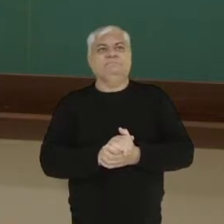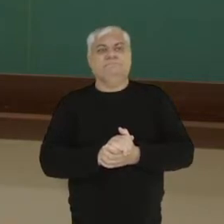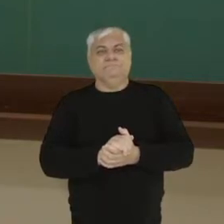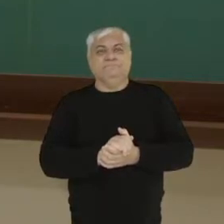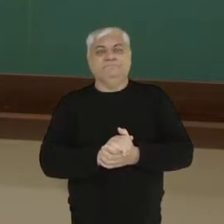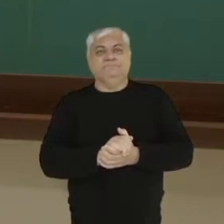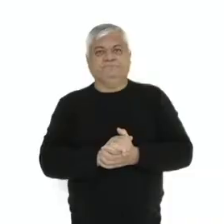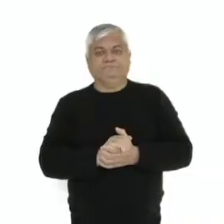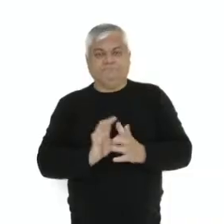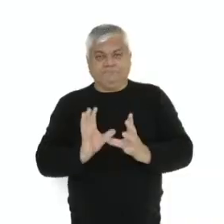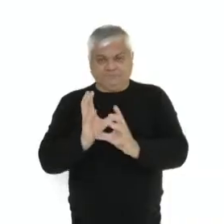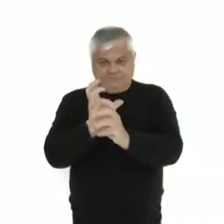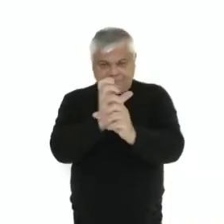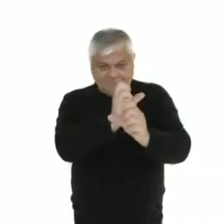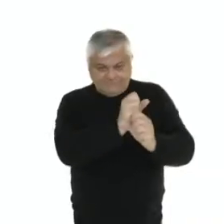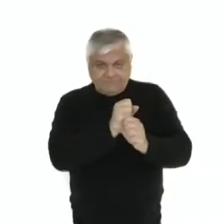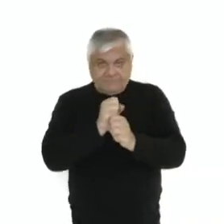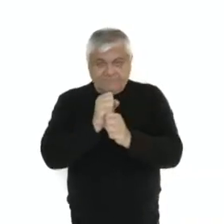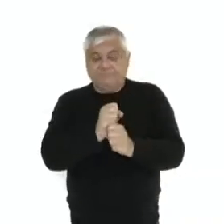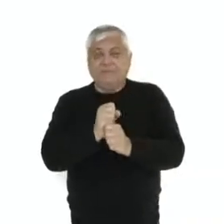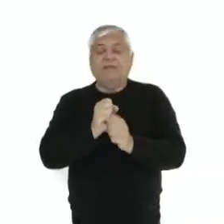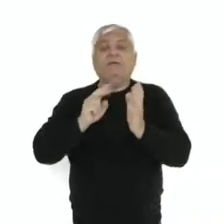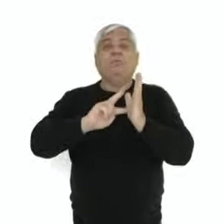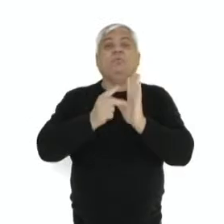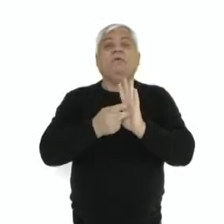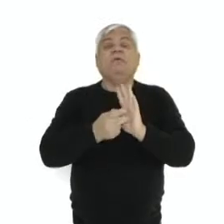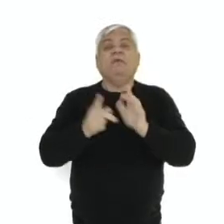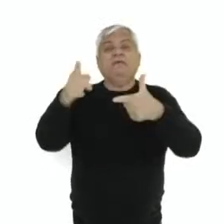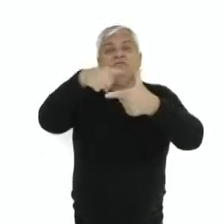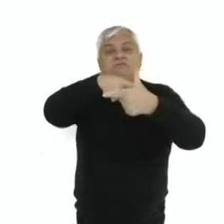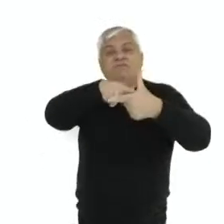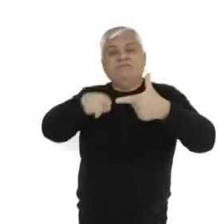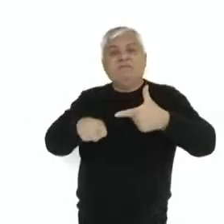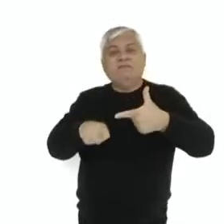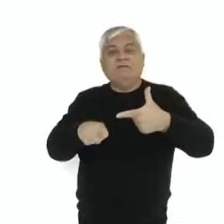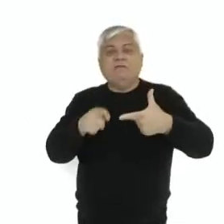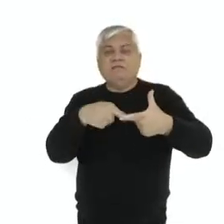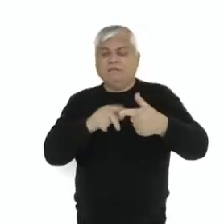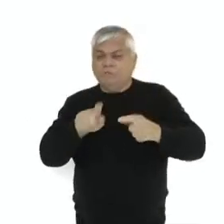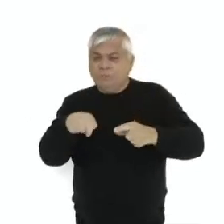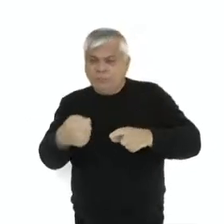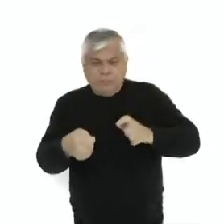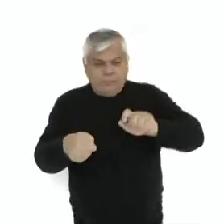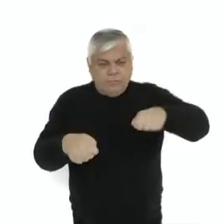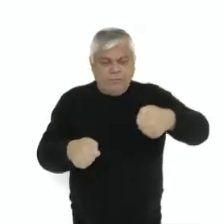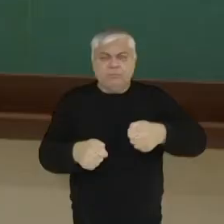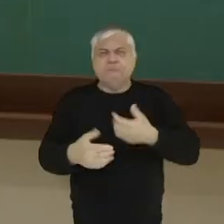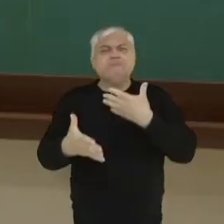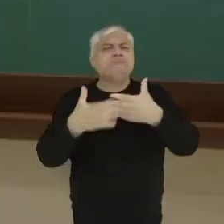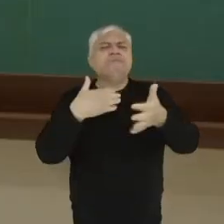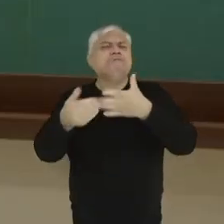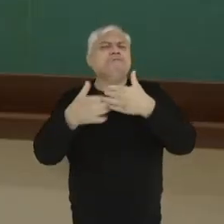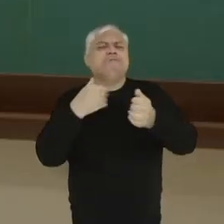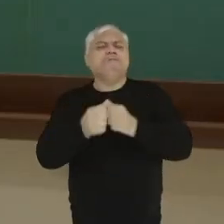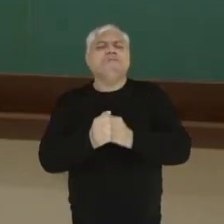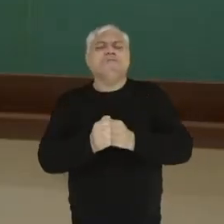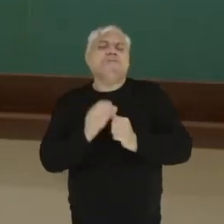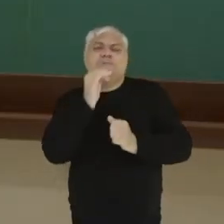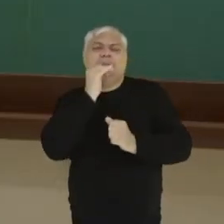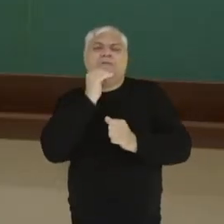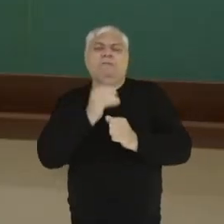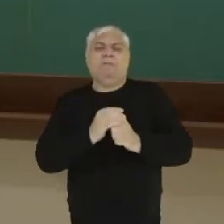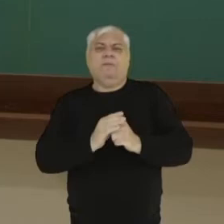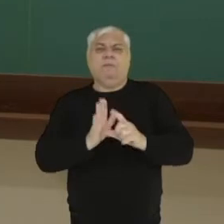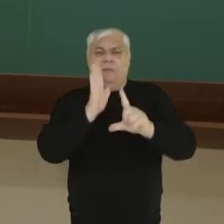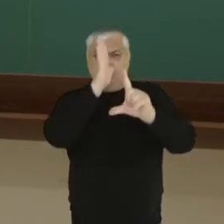Medir a área significa dividir a superfície em partes de tamanho conhecido. Então você pega uma figura qualquer e divide em pedaços de um